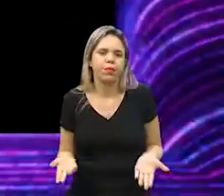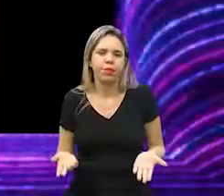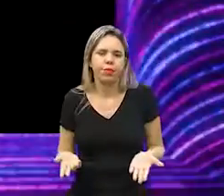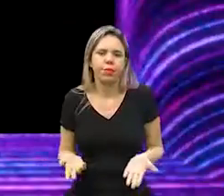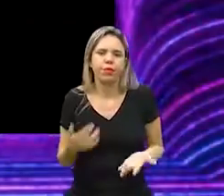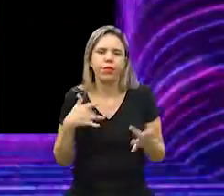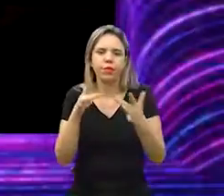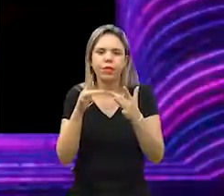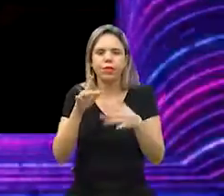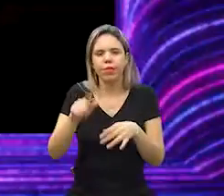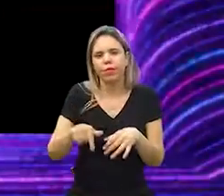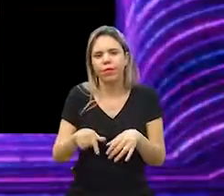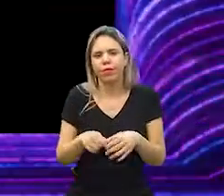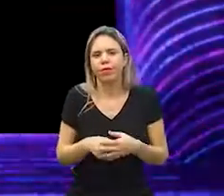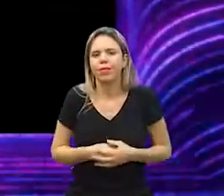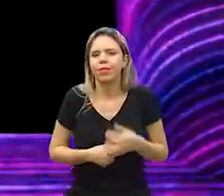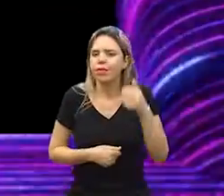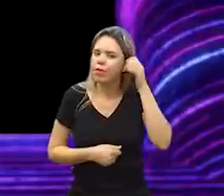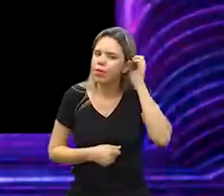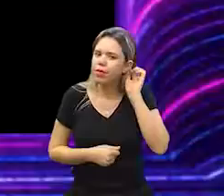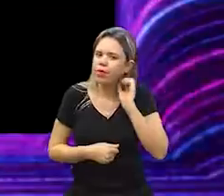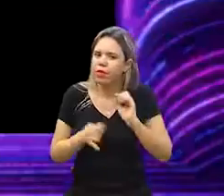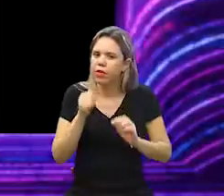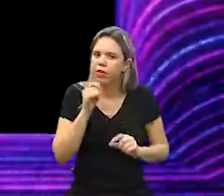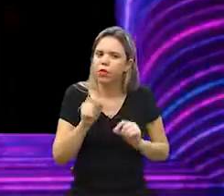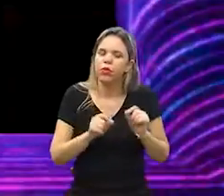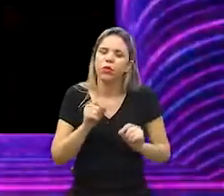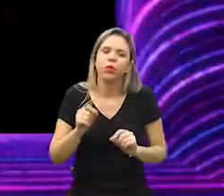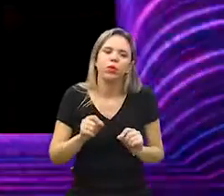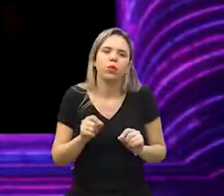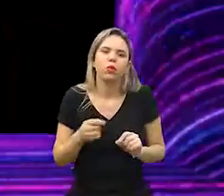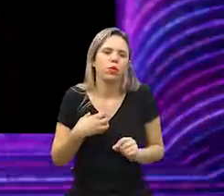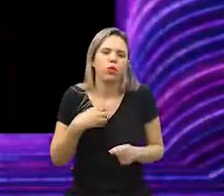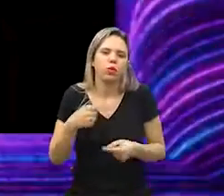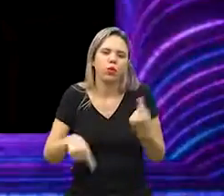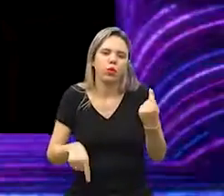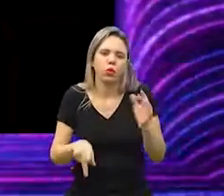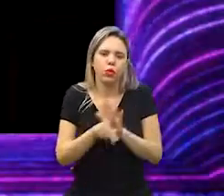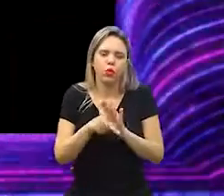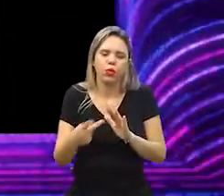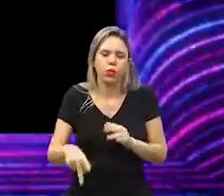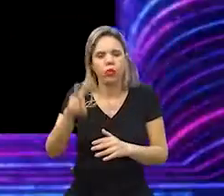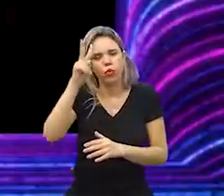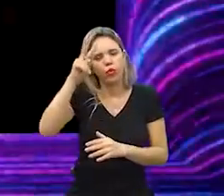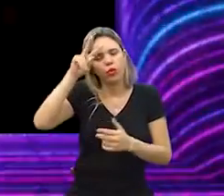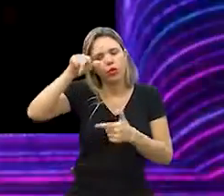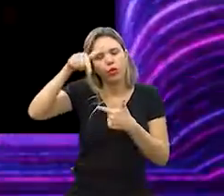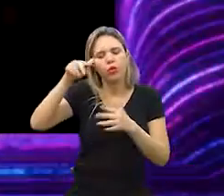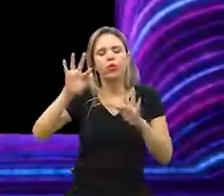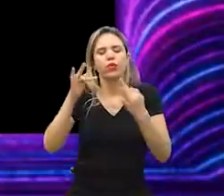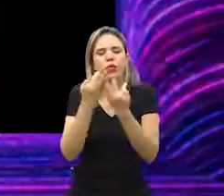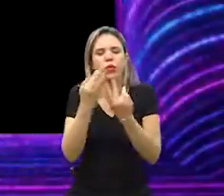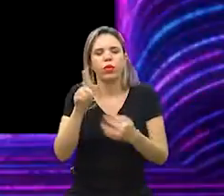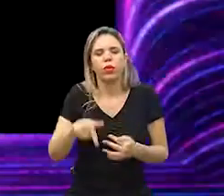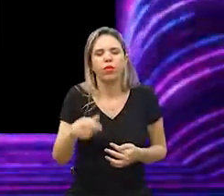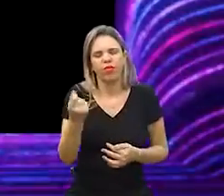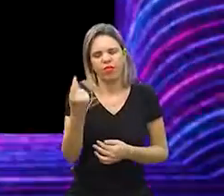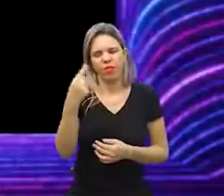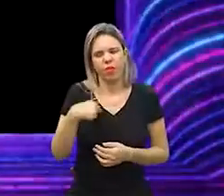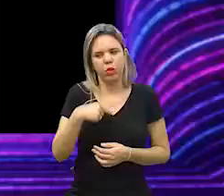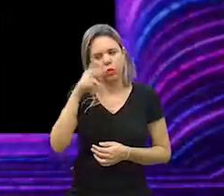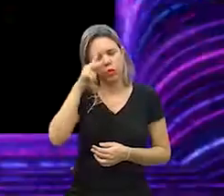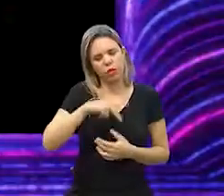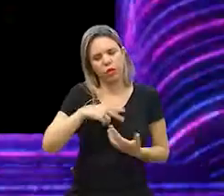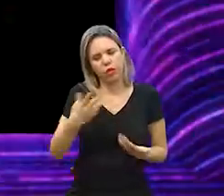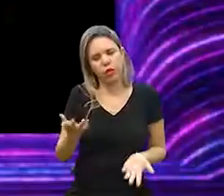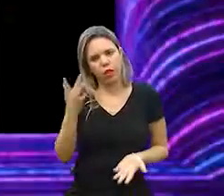até me conecta um pouco com isso, viu? Mas essa questão de não se sentir bem dentro da própria história familiar é uma coisa que é estranha para